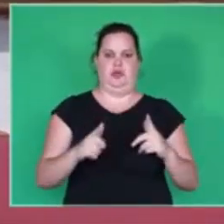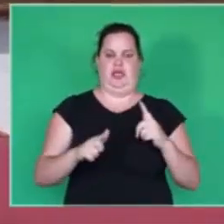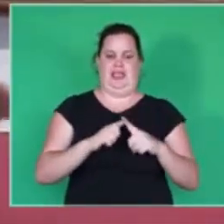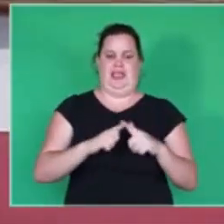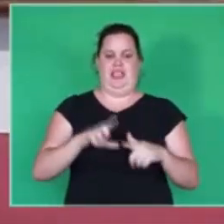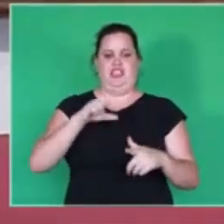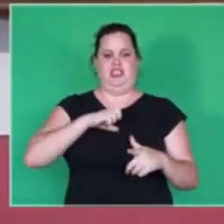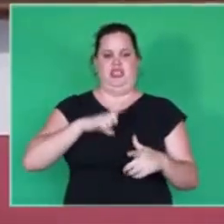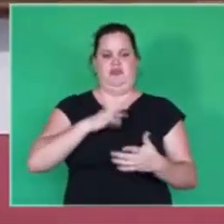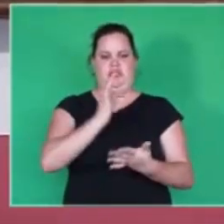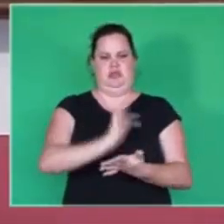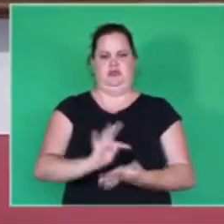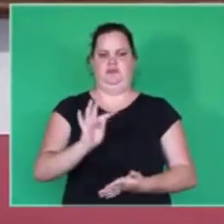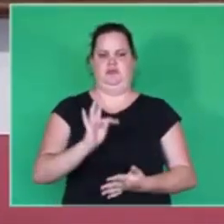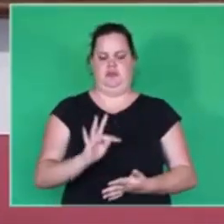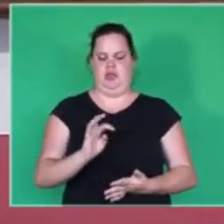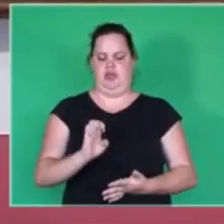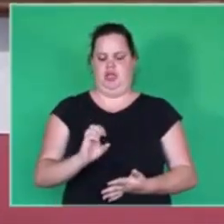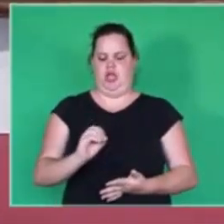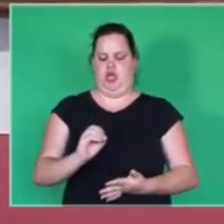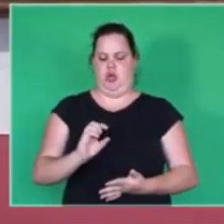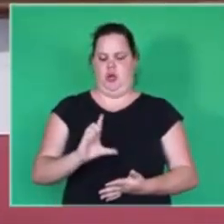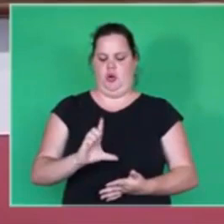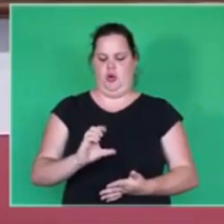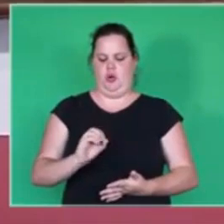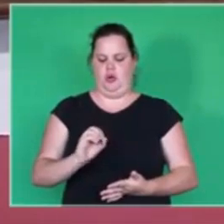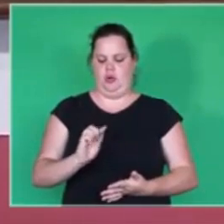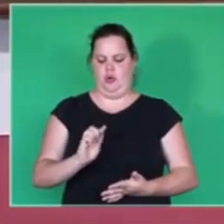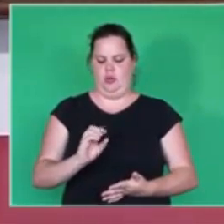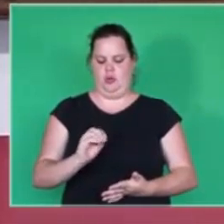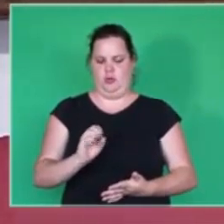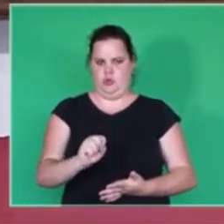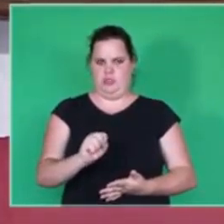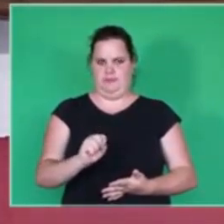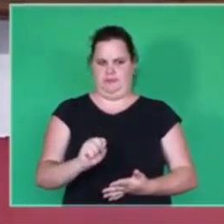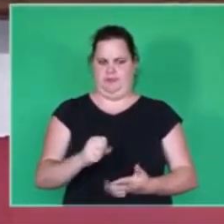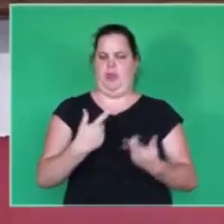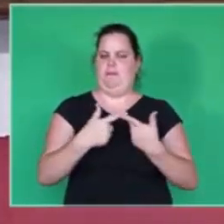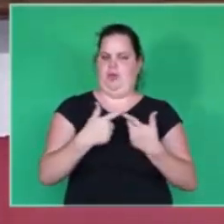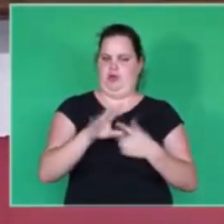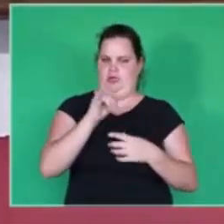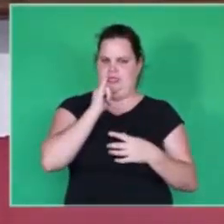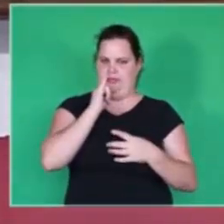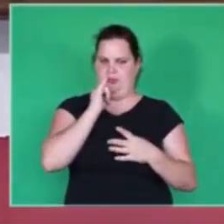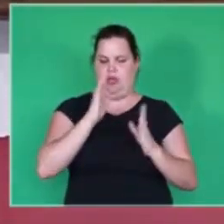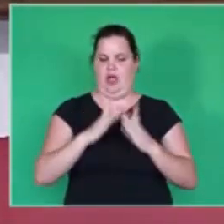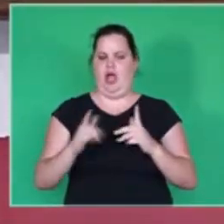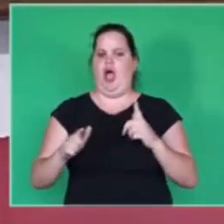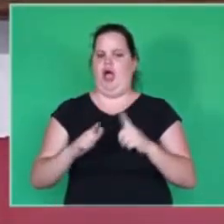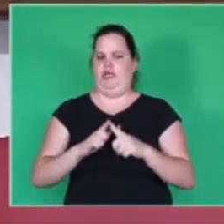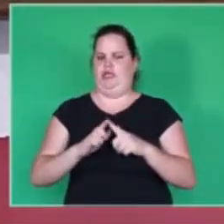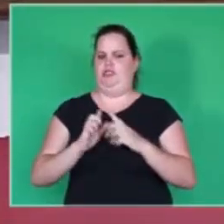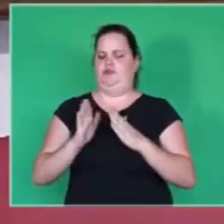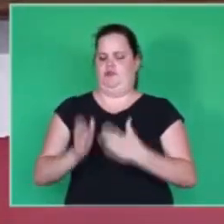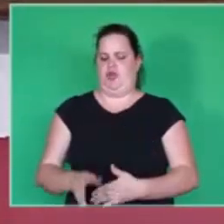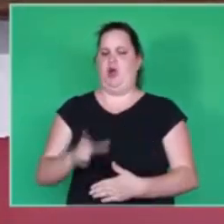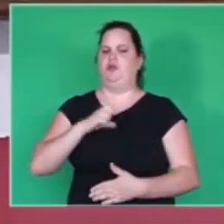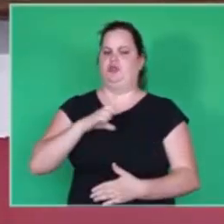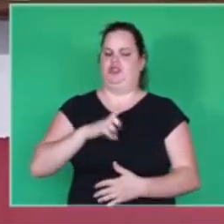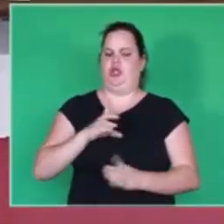teólogos. Começaram as discussões. A igreja tinha doutrina. Os irmãos já estão, têm dados sobre os quatro